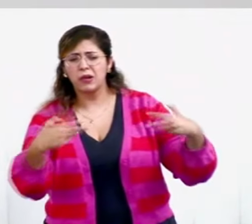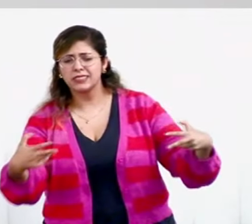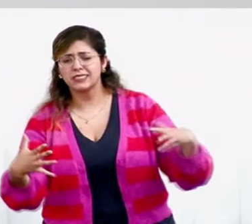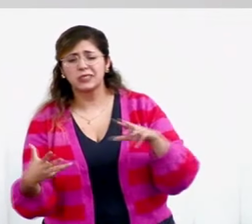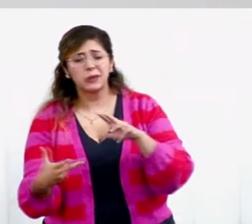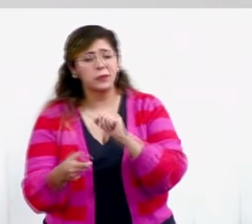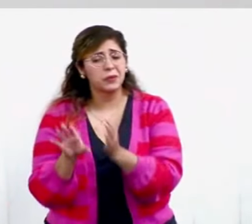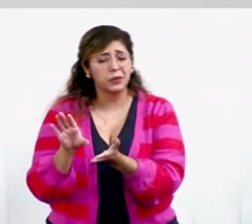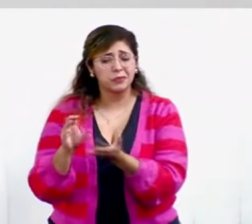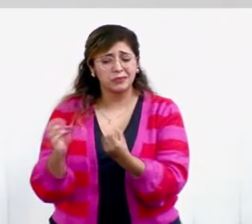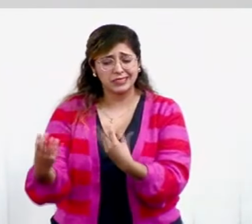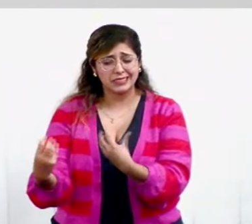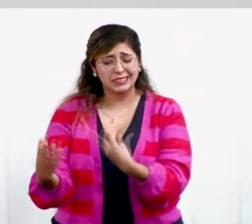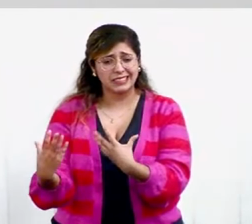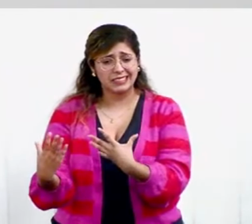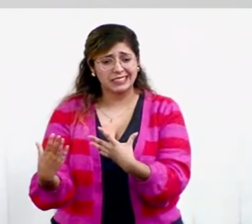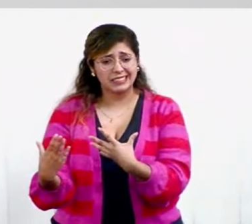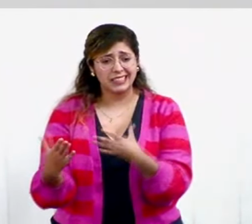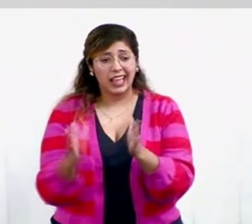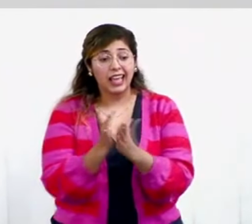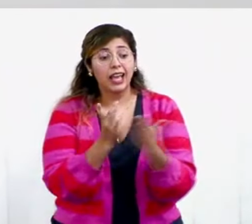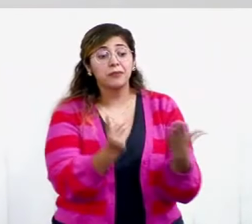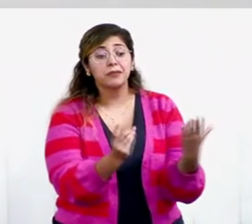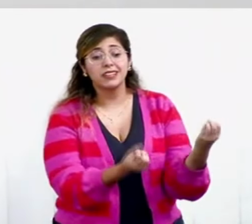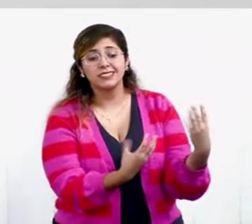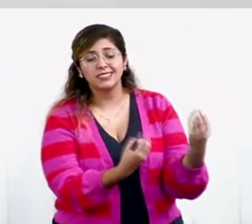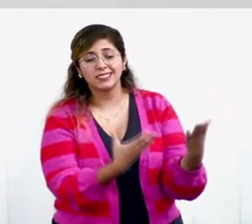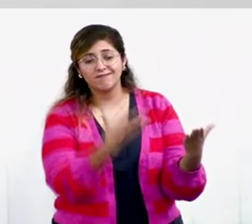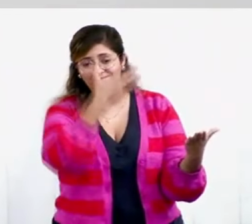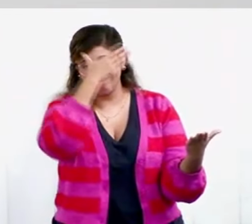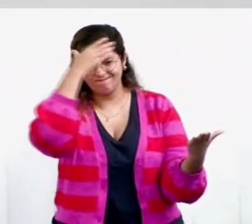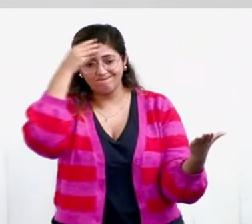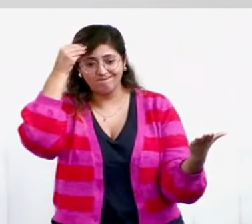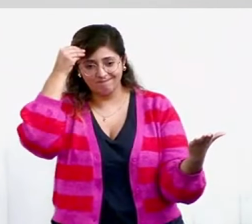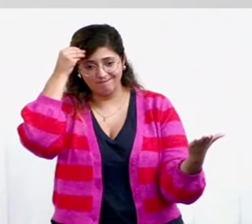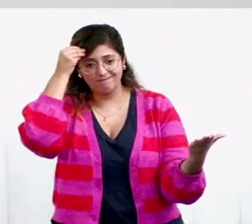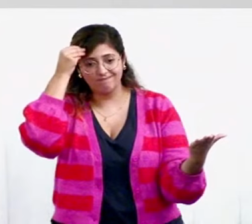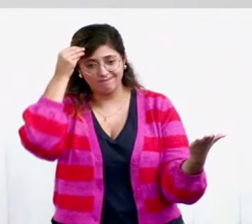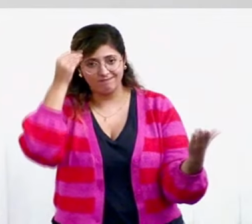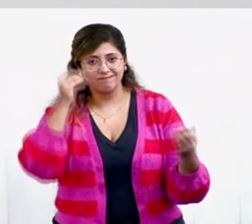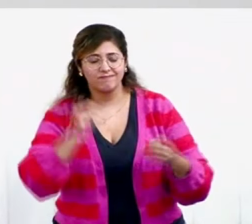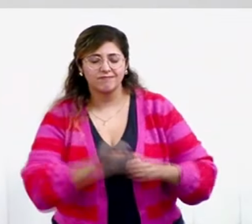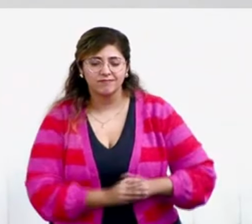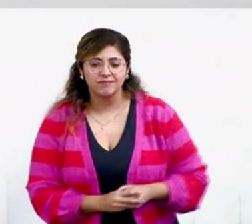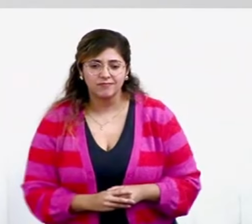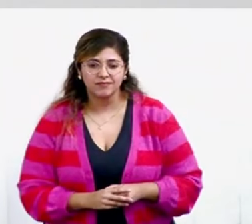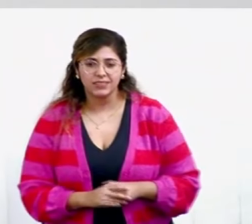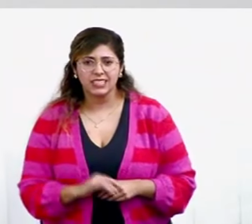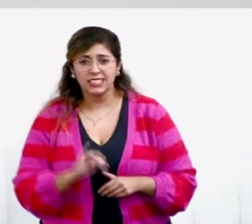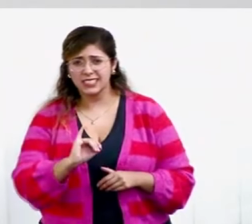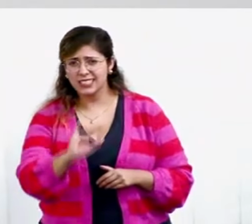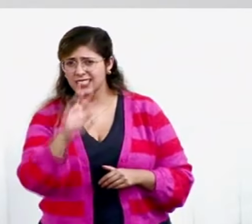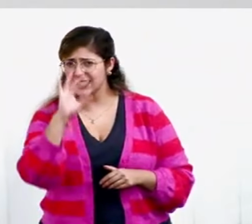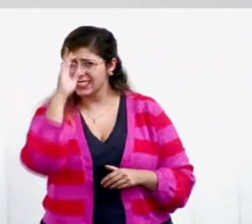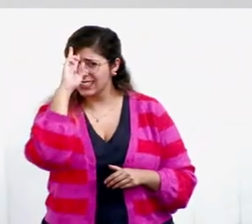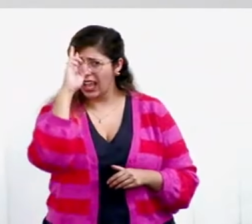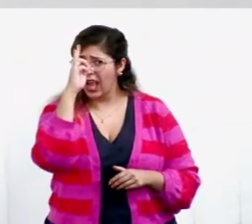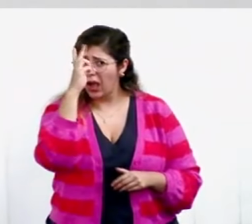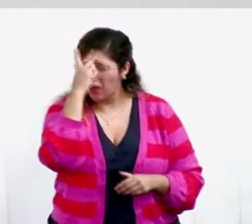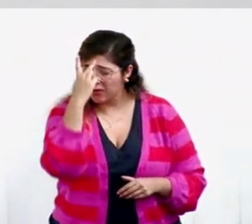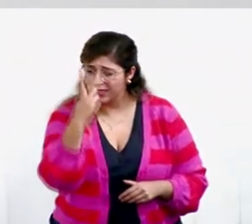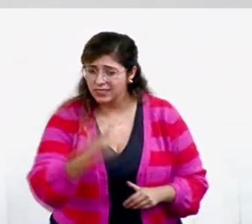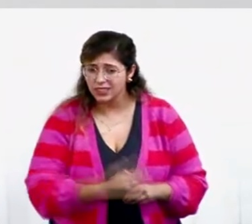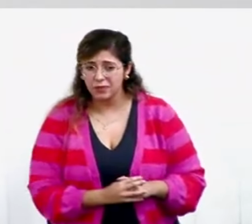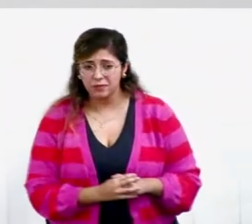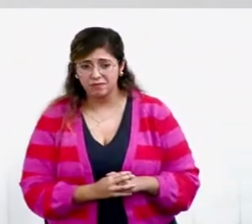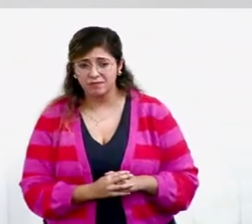Escritura? Por quê? Por quê? Se já houve conversão, se já somos da